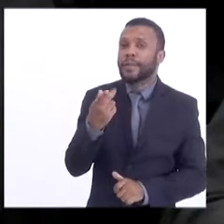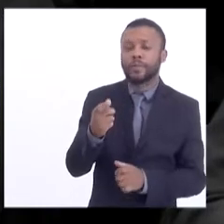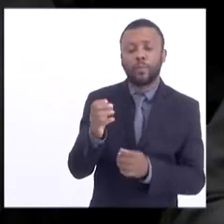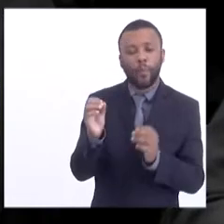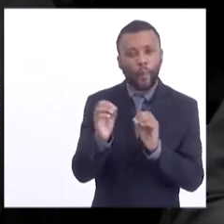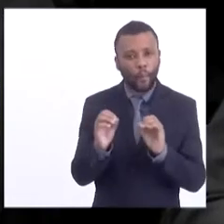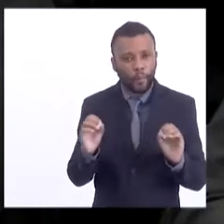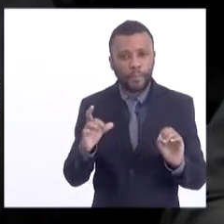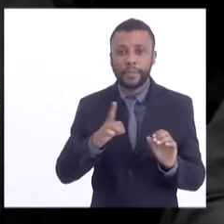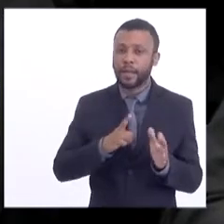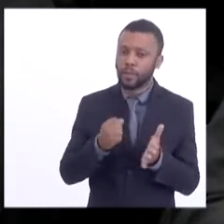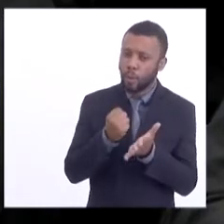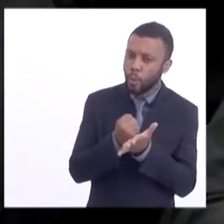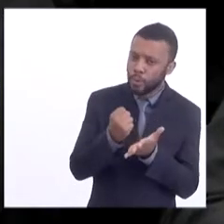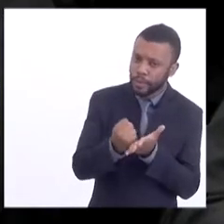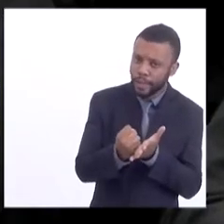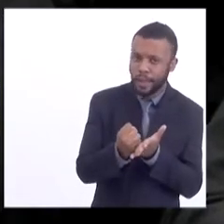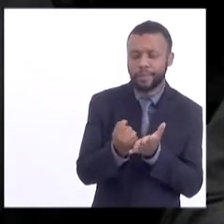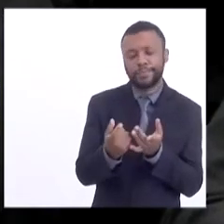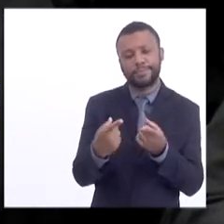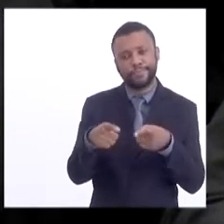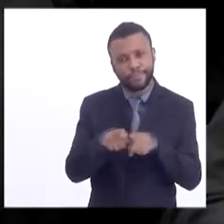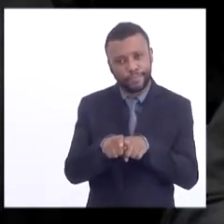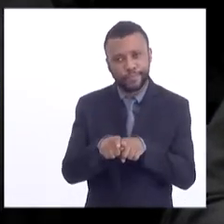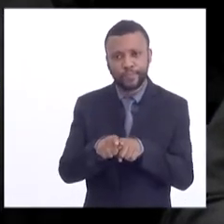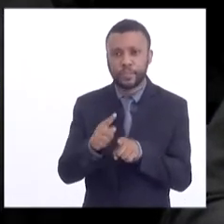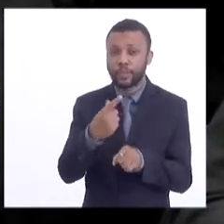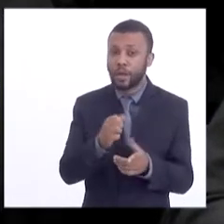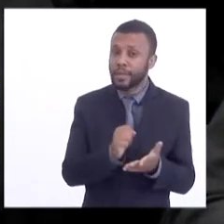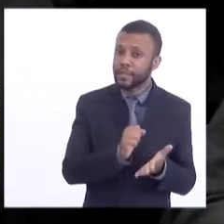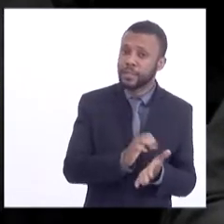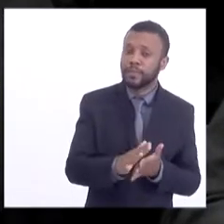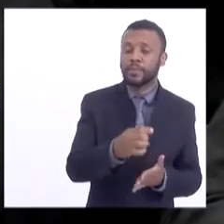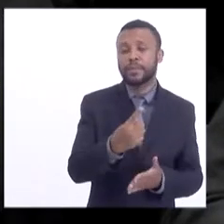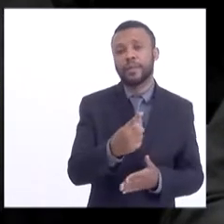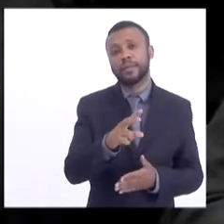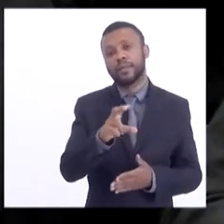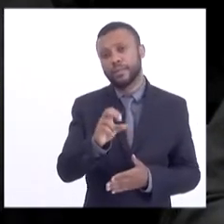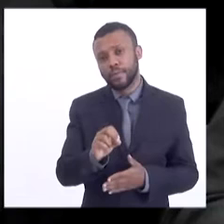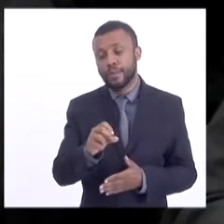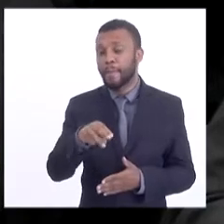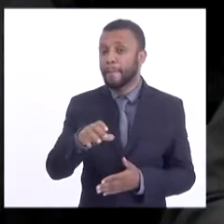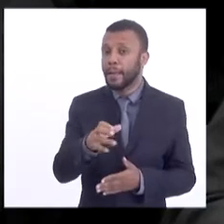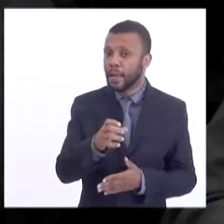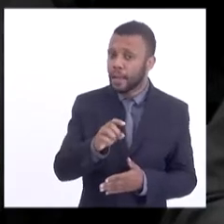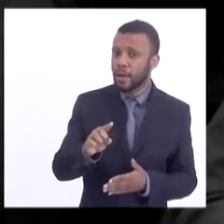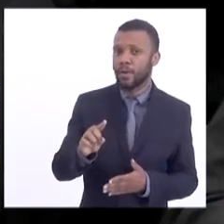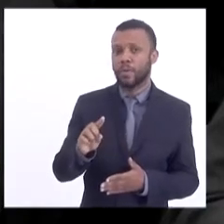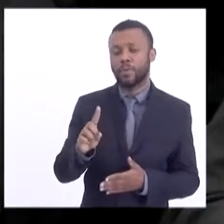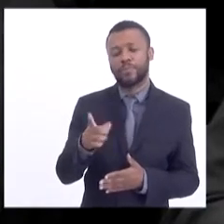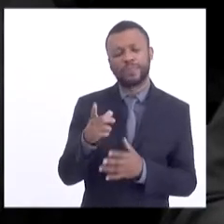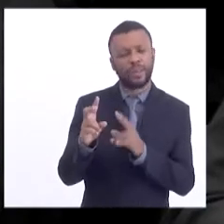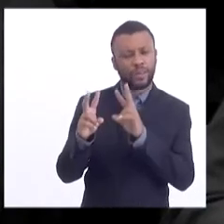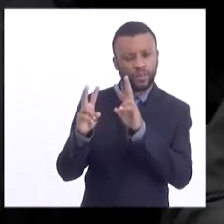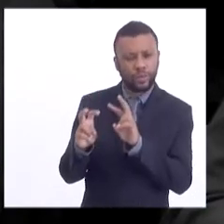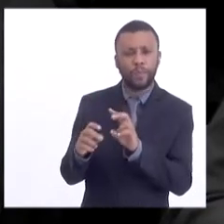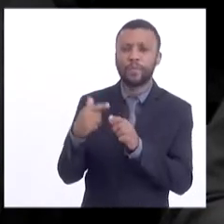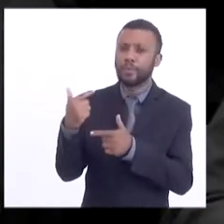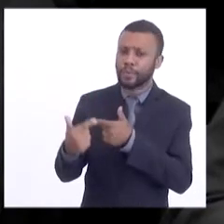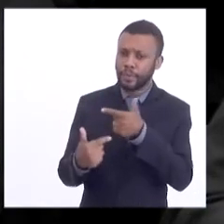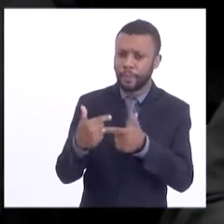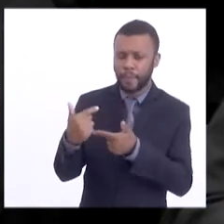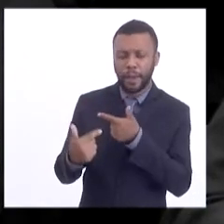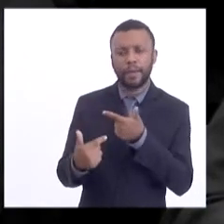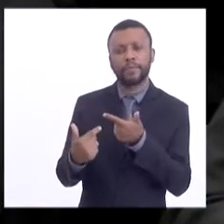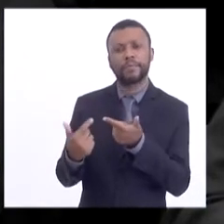atas e contrato vigente e consumimos 150 milhões em relação as atividades do Estado e